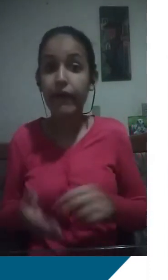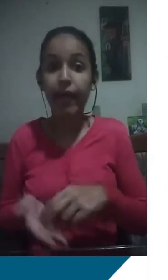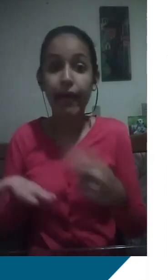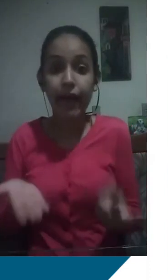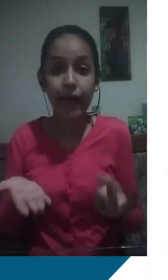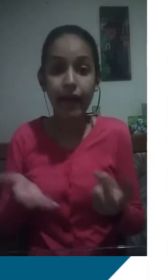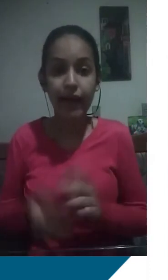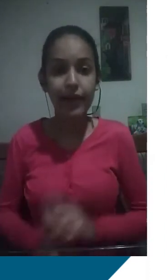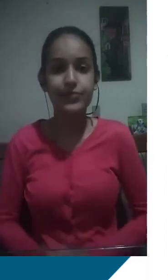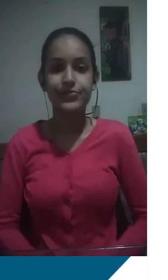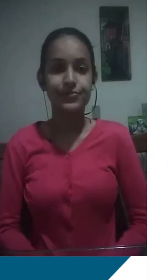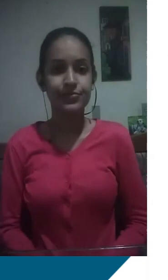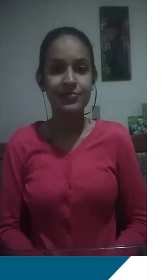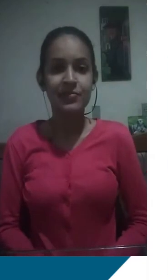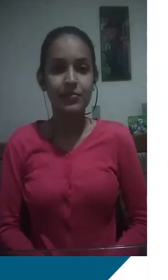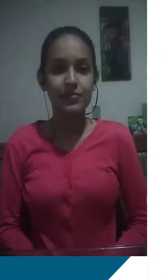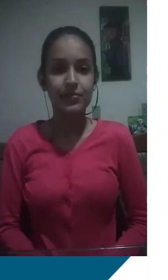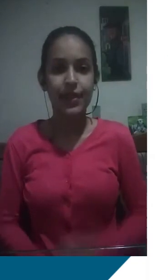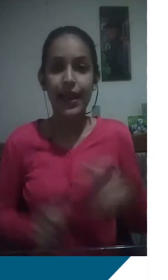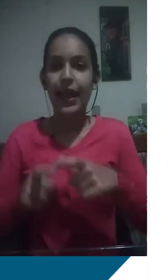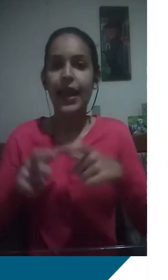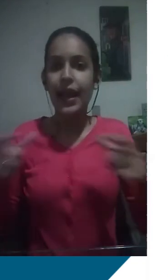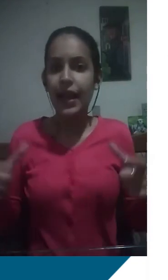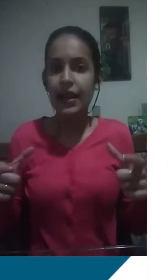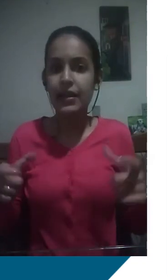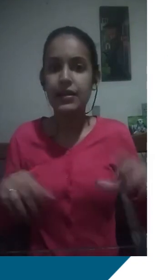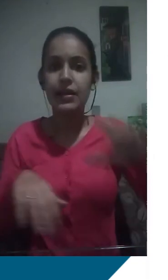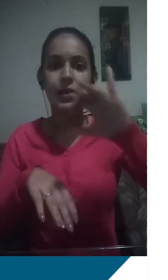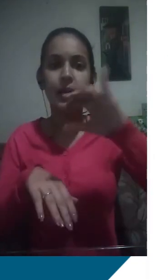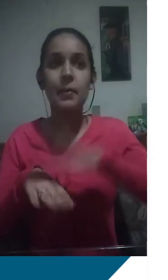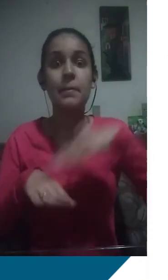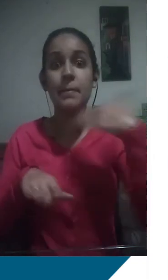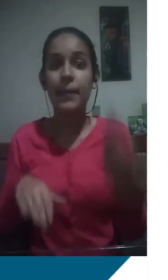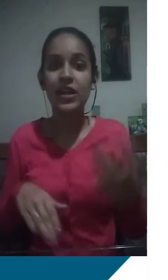material vai cair. O dinheiro que você gastou no dentista não vai servir para nada.